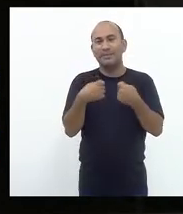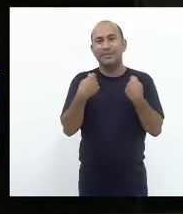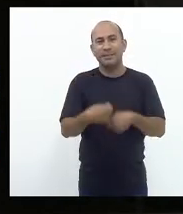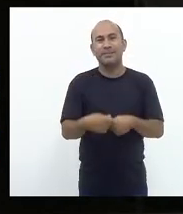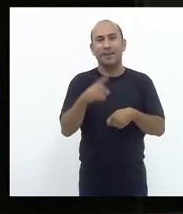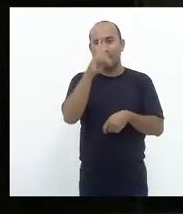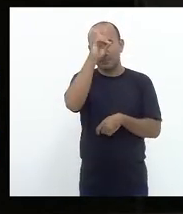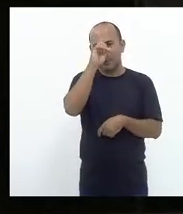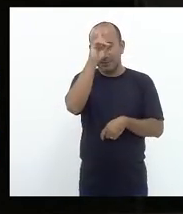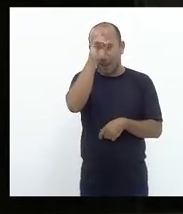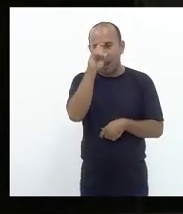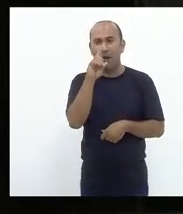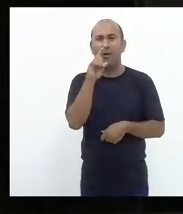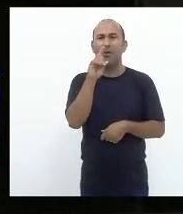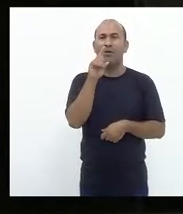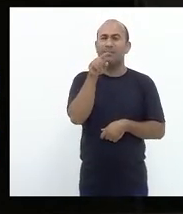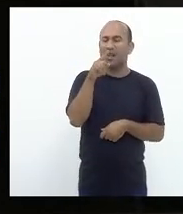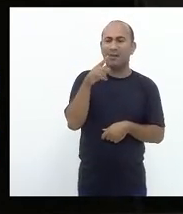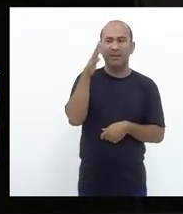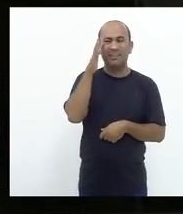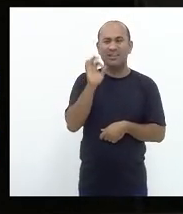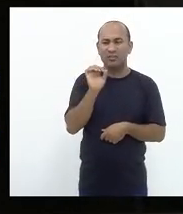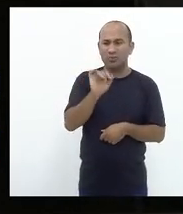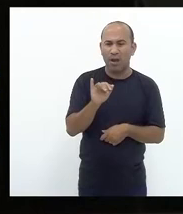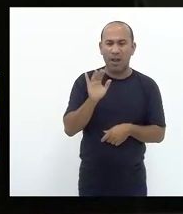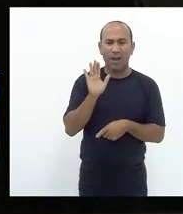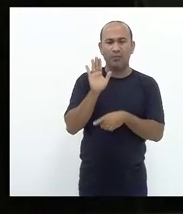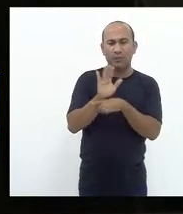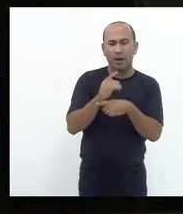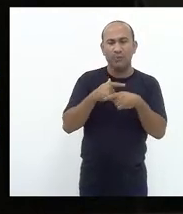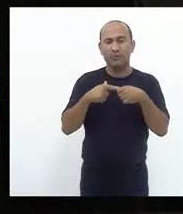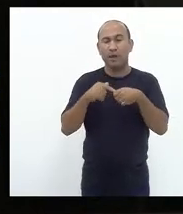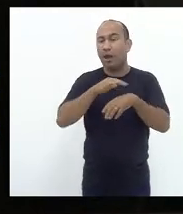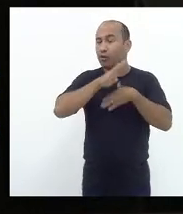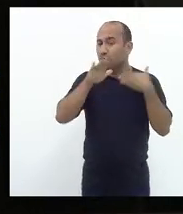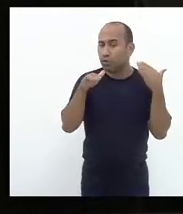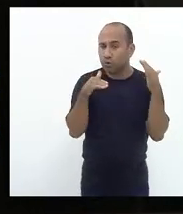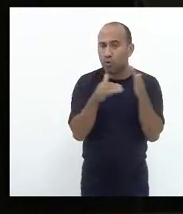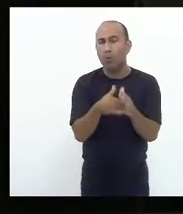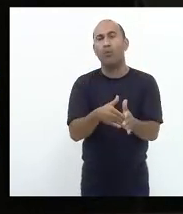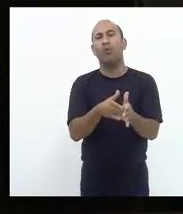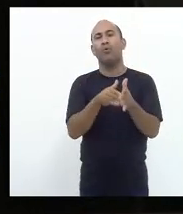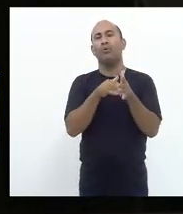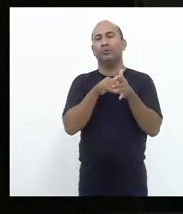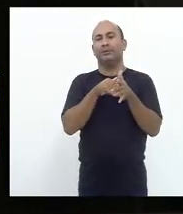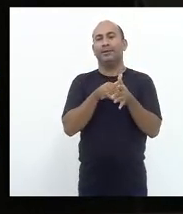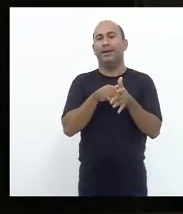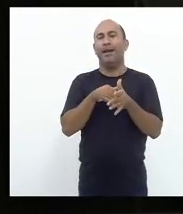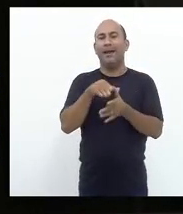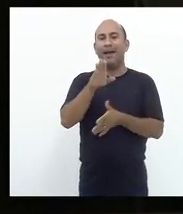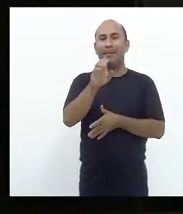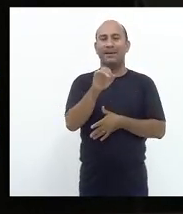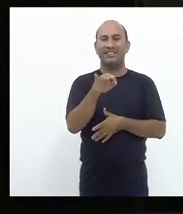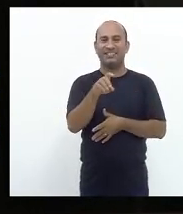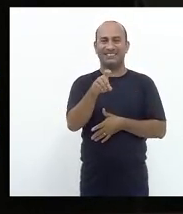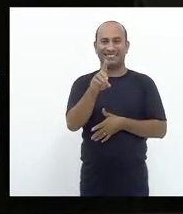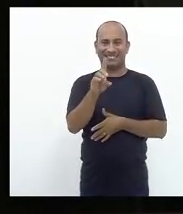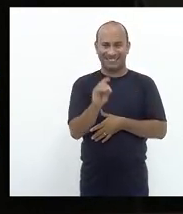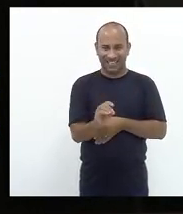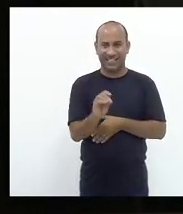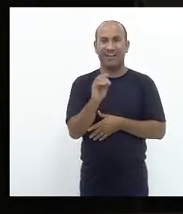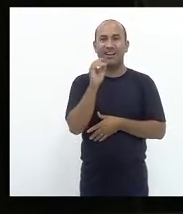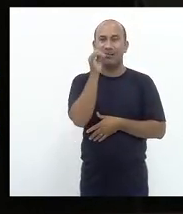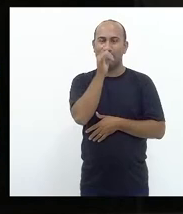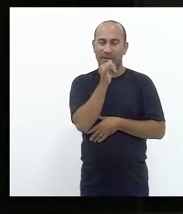de Queimados, que o senhor não vai estar apenas contemplando o município, mas toda a Baixada Fluminense vai receber isso